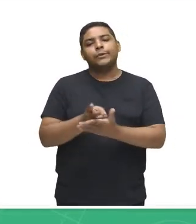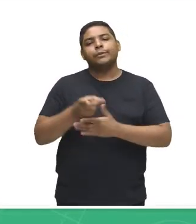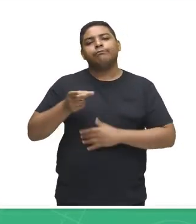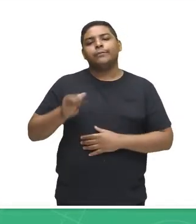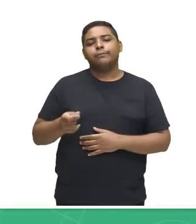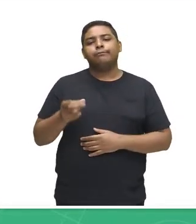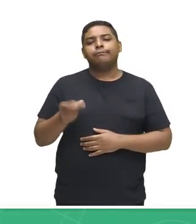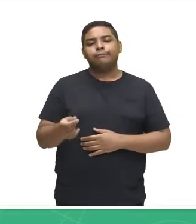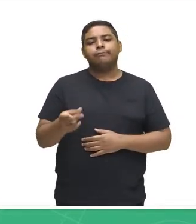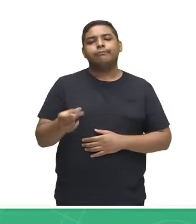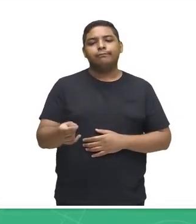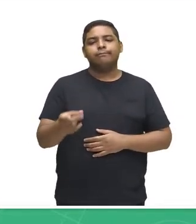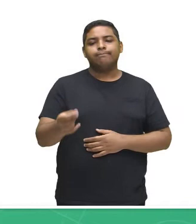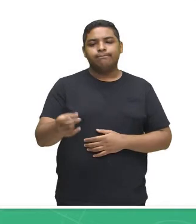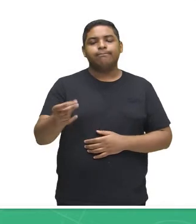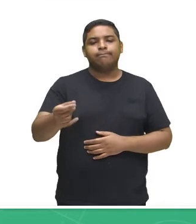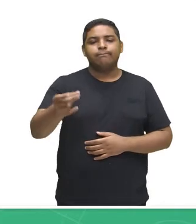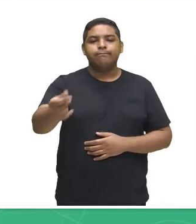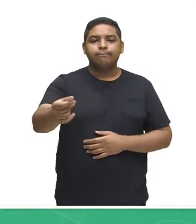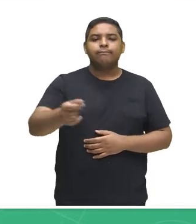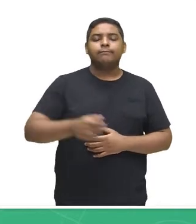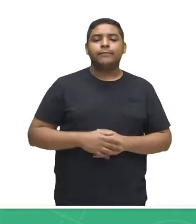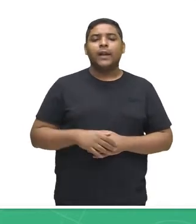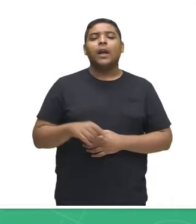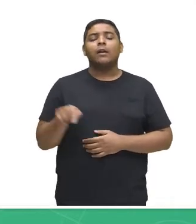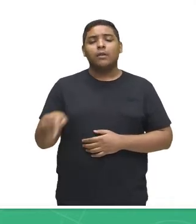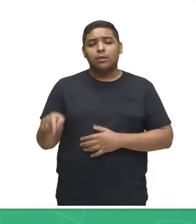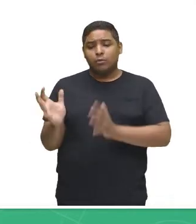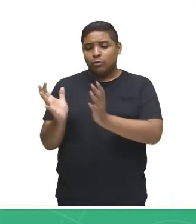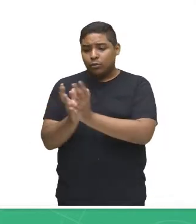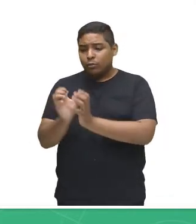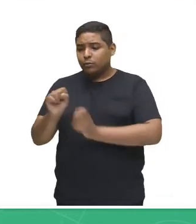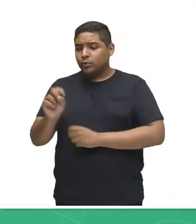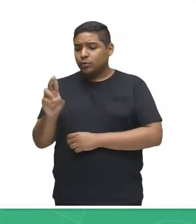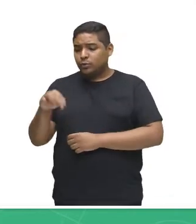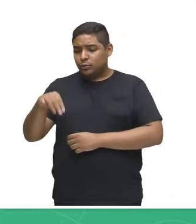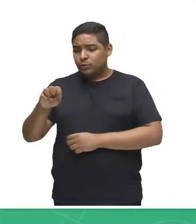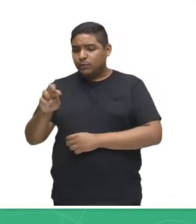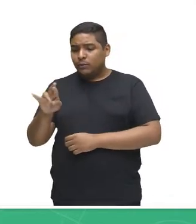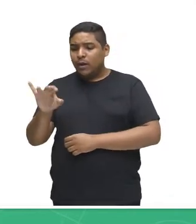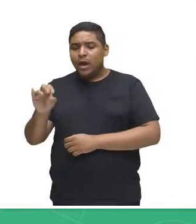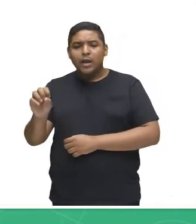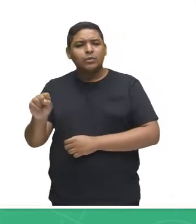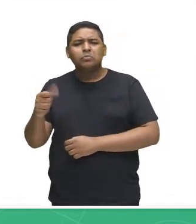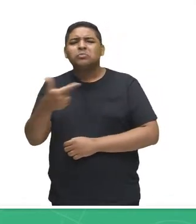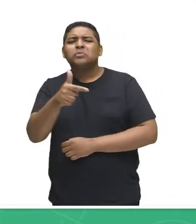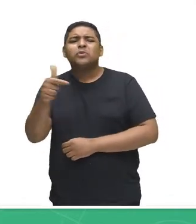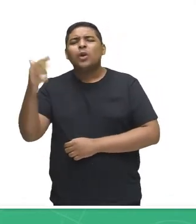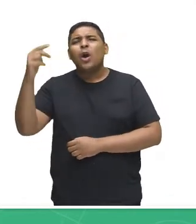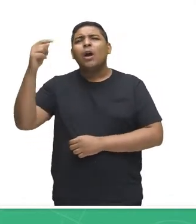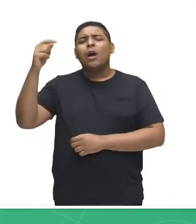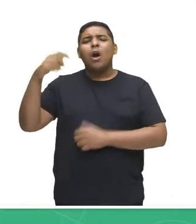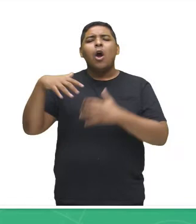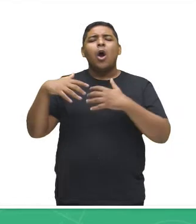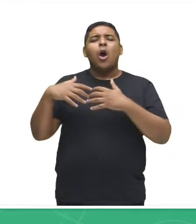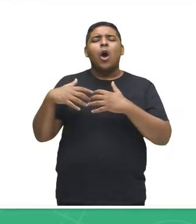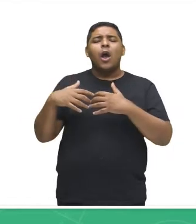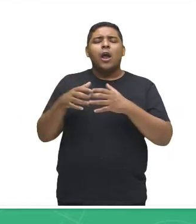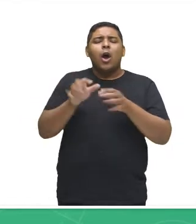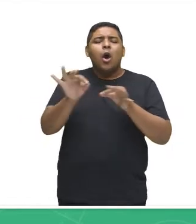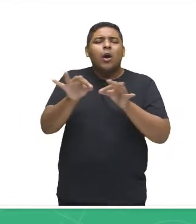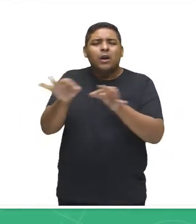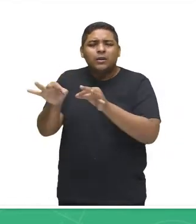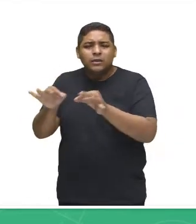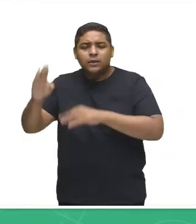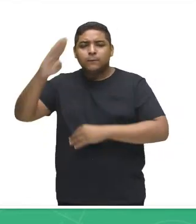vocês imaginem que os sumérios, eles não tinham essa ideia de organização militar. O